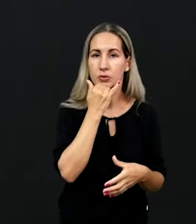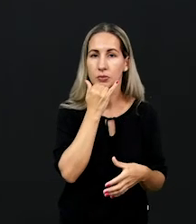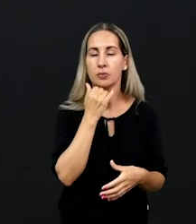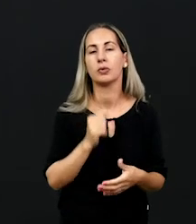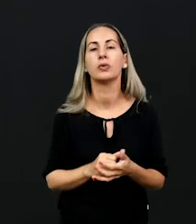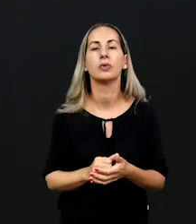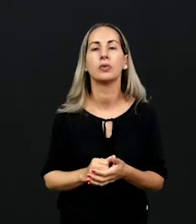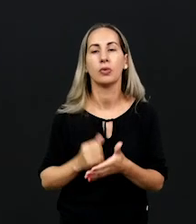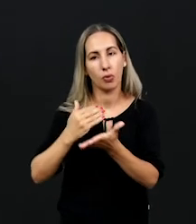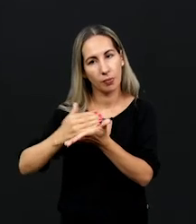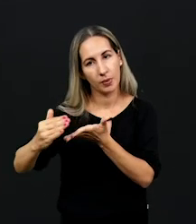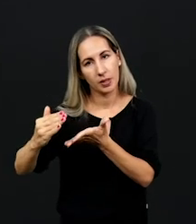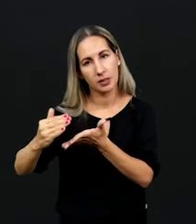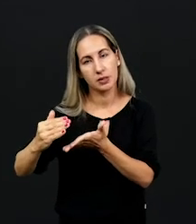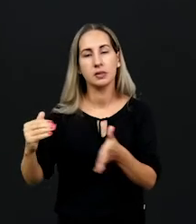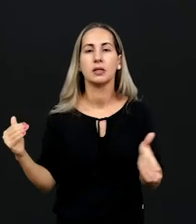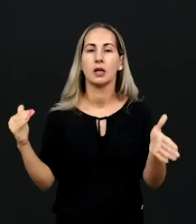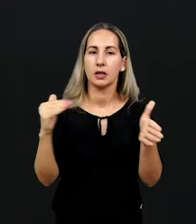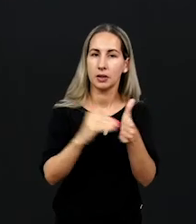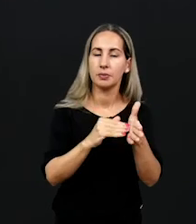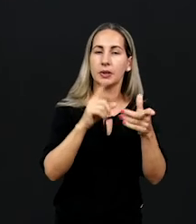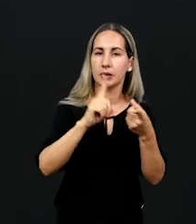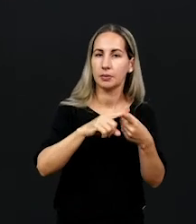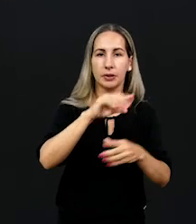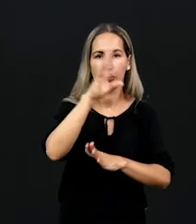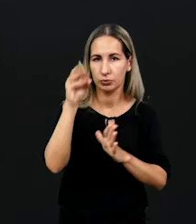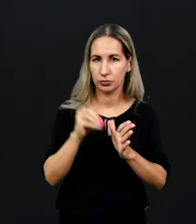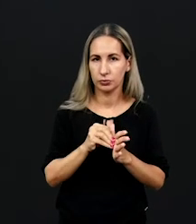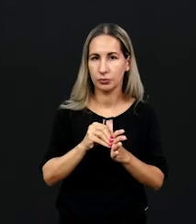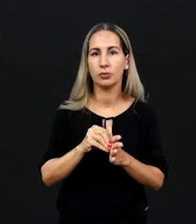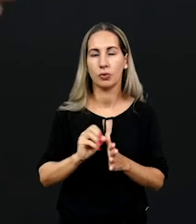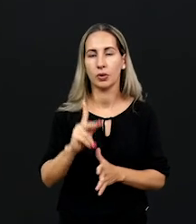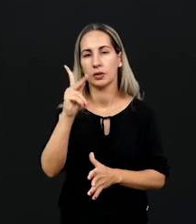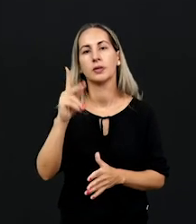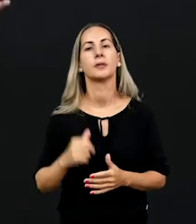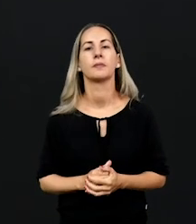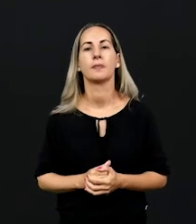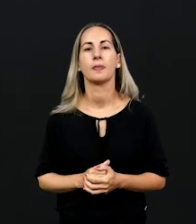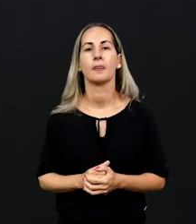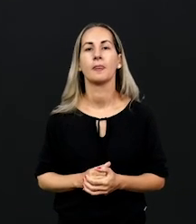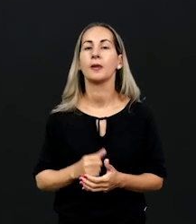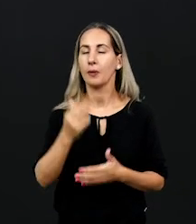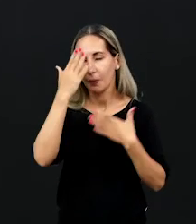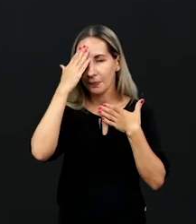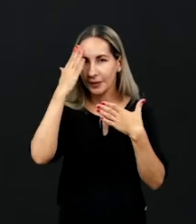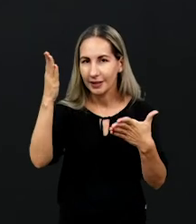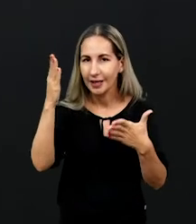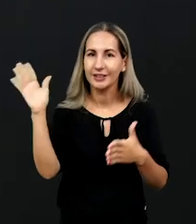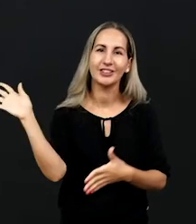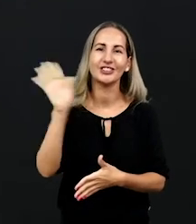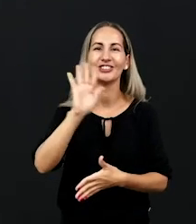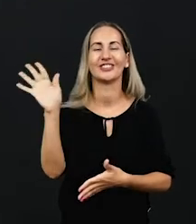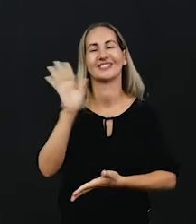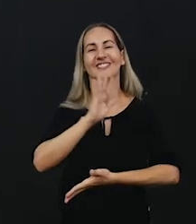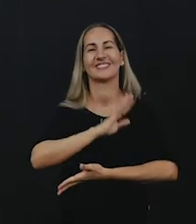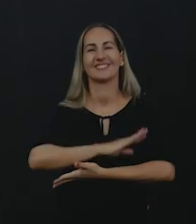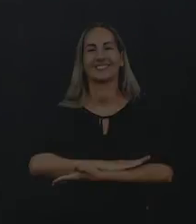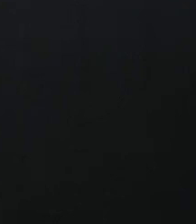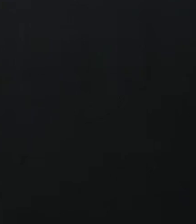nós sabemos onde começa e onde termina, todos eles. Ok, pessoal? Então, muito obrigado e tchau.